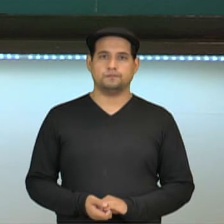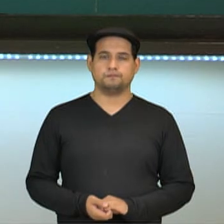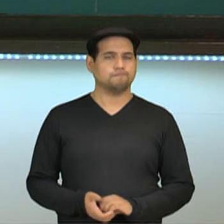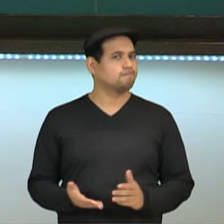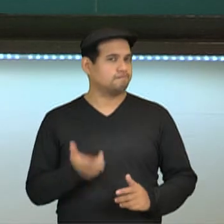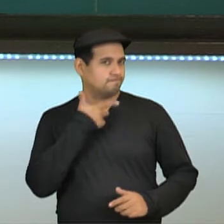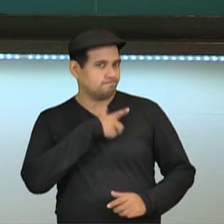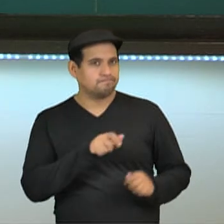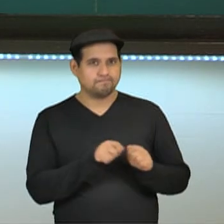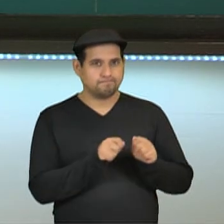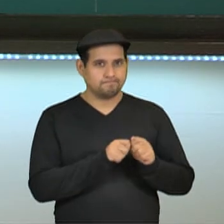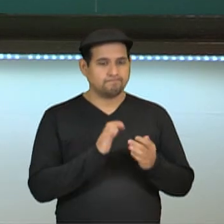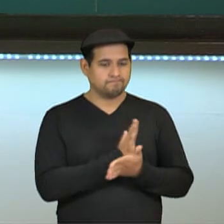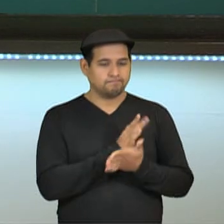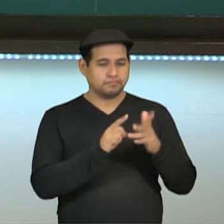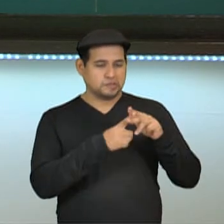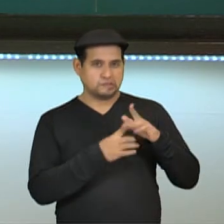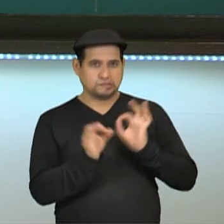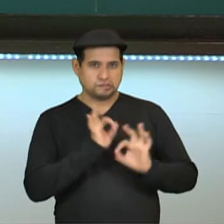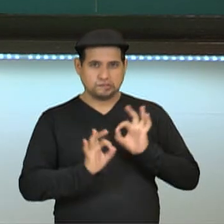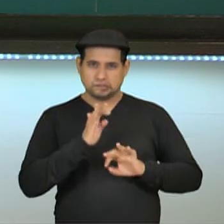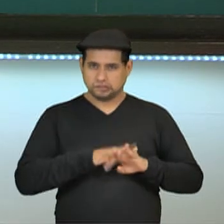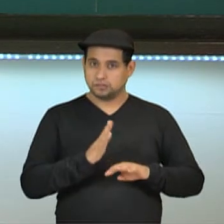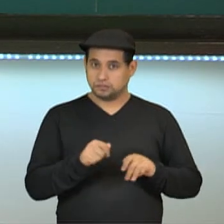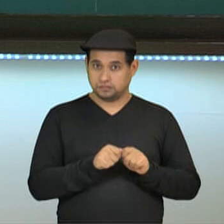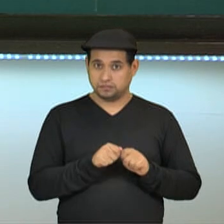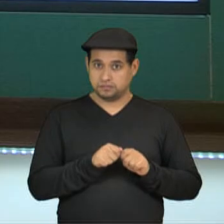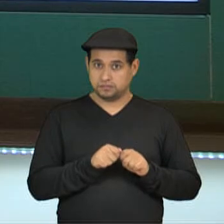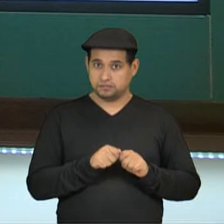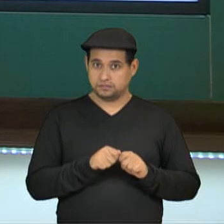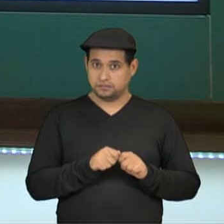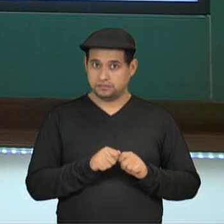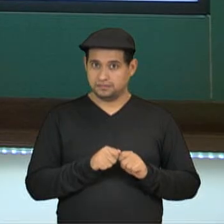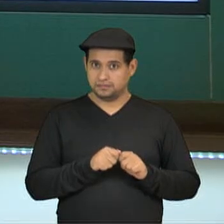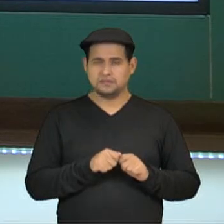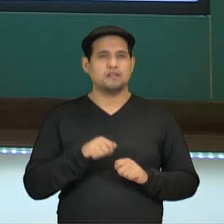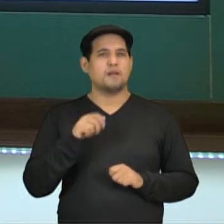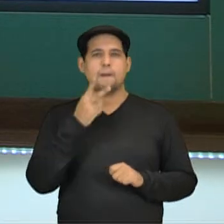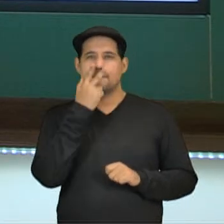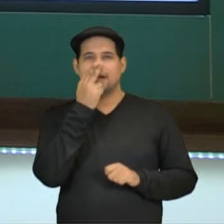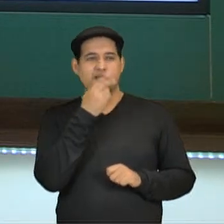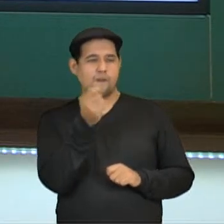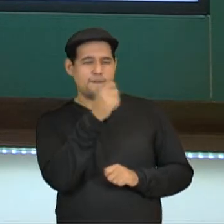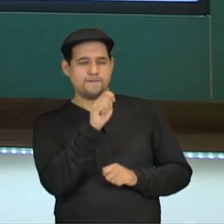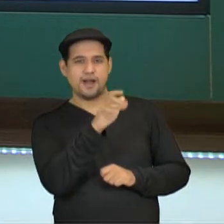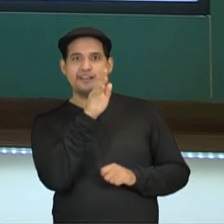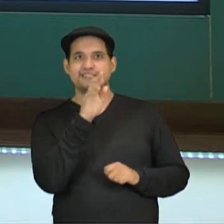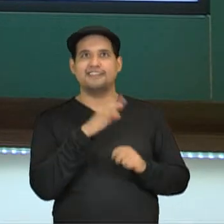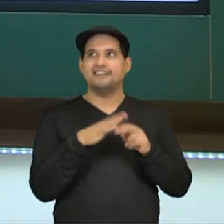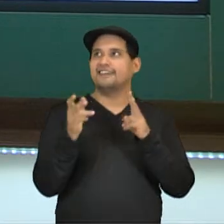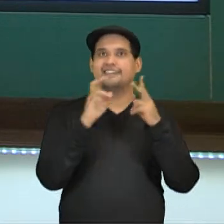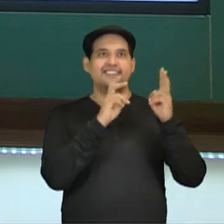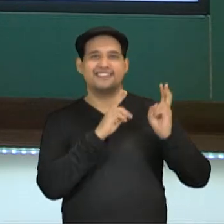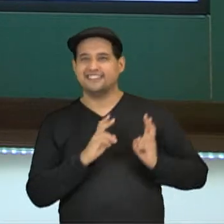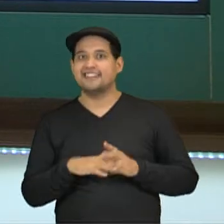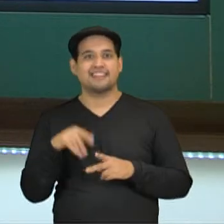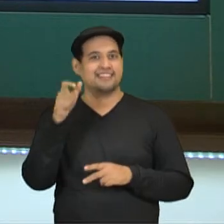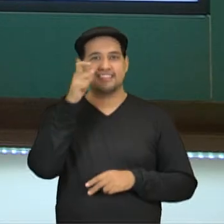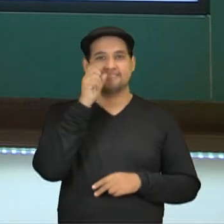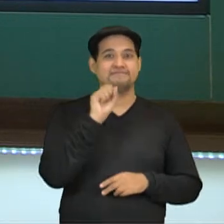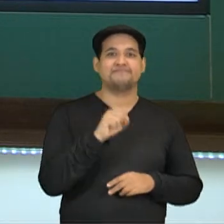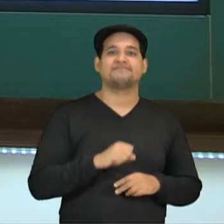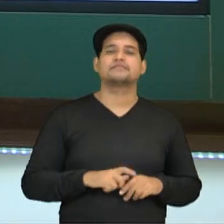Daí, conseguiu fazer algumas manipulações matemáticas aí? Isso aqui é tipo uma magia, gente, brincar de deduzir as coisas, é muito